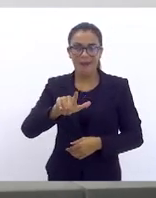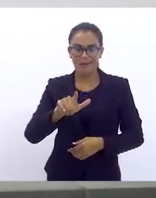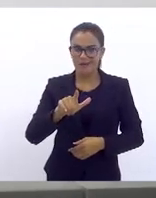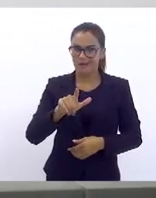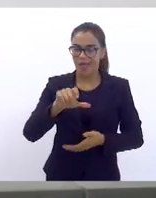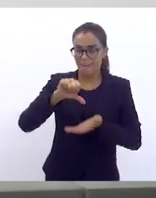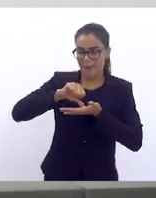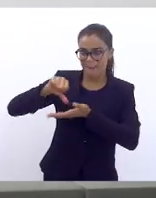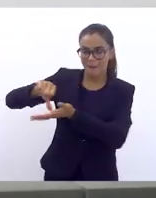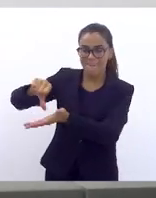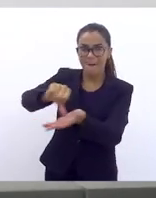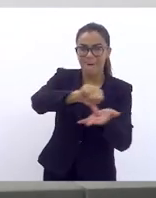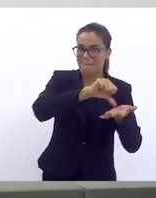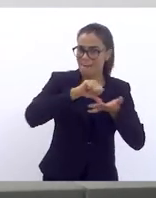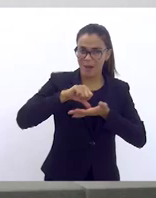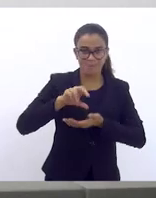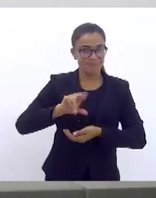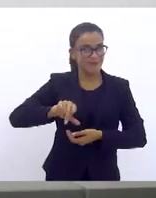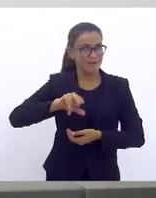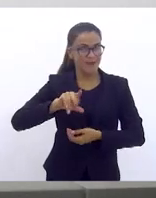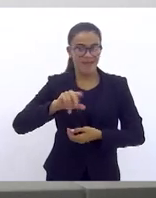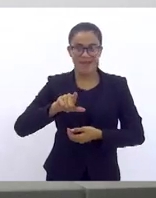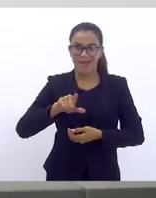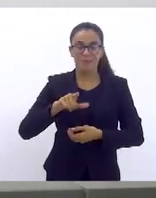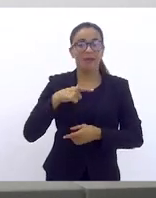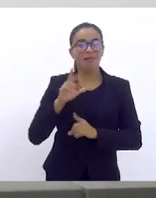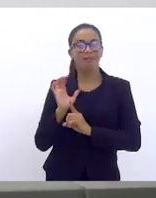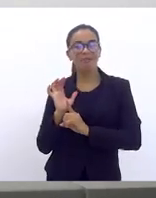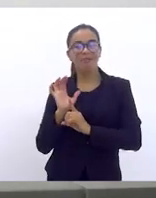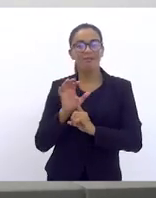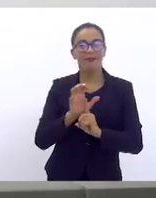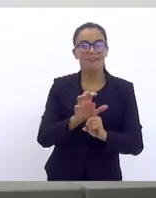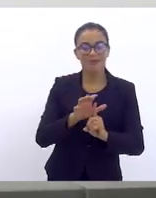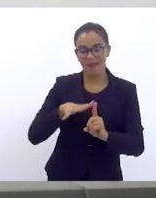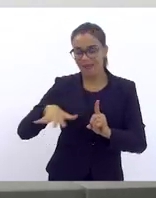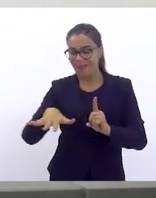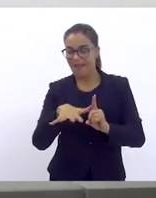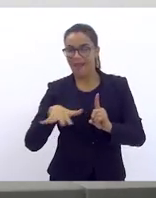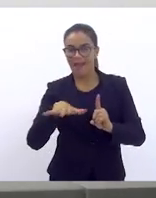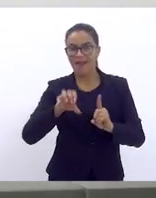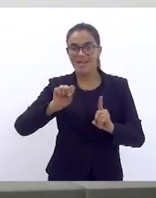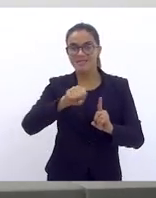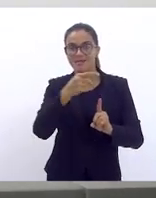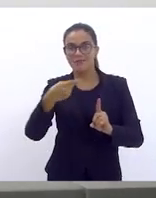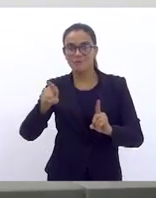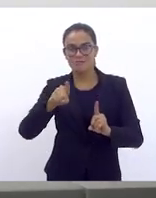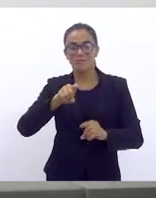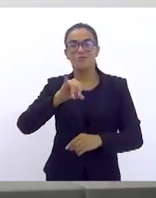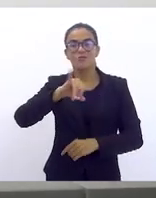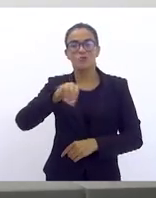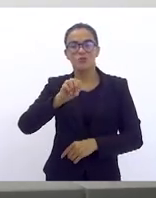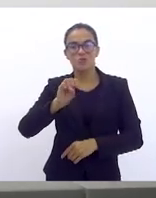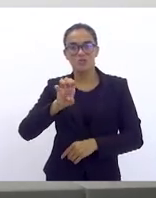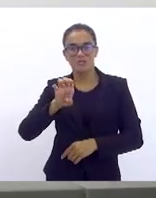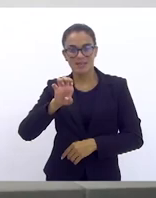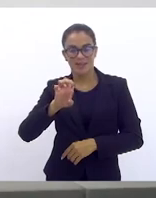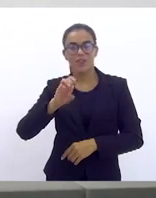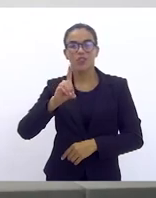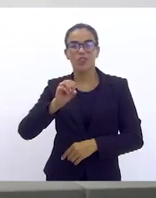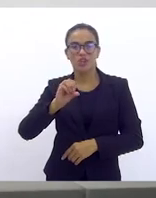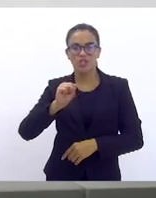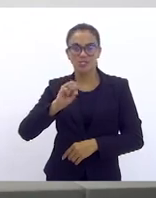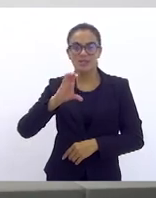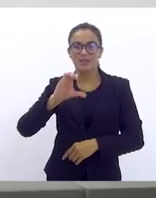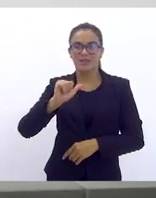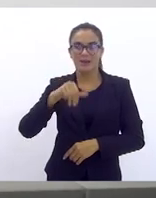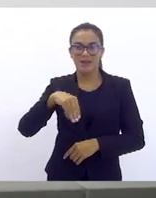realidade ela não é centralidade porque ela sofre influência da região de São José dos Campos Então como nós transformamos para que